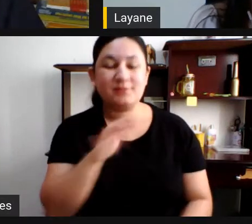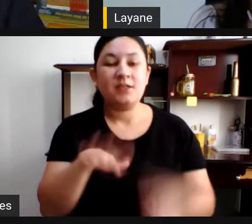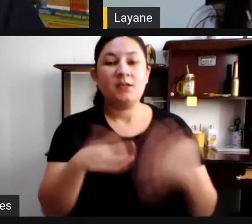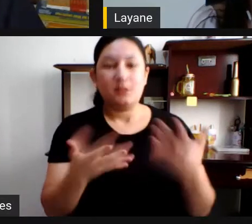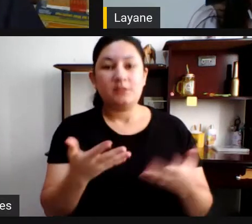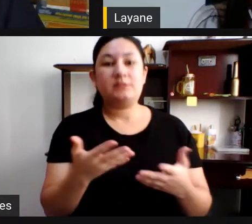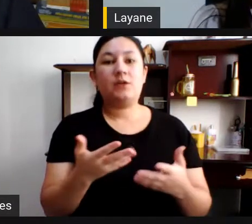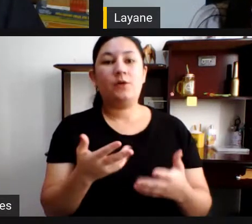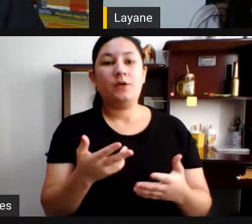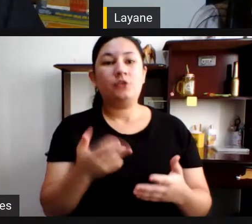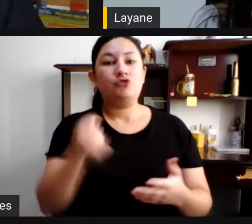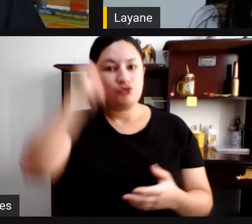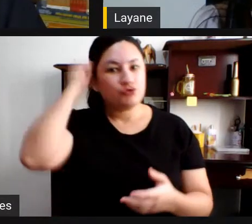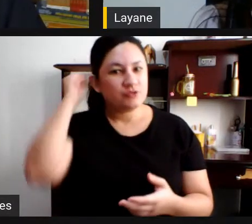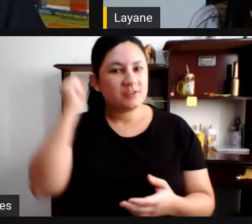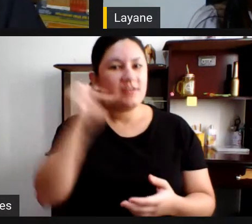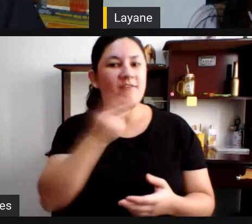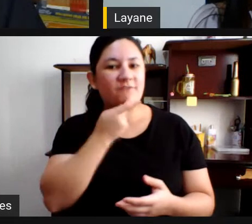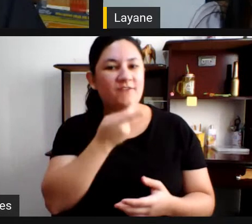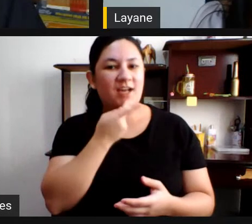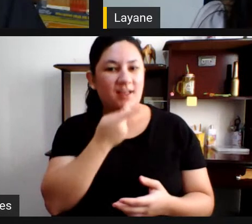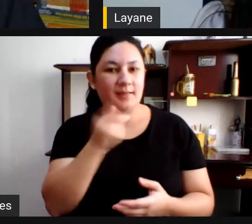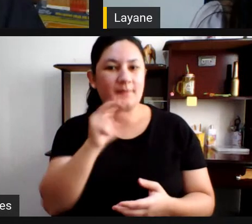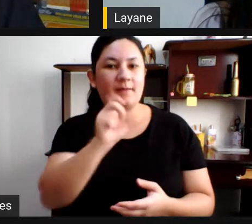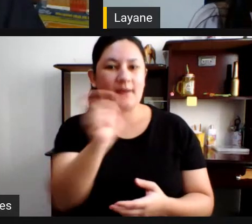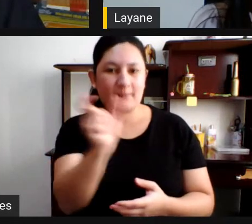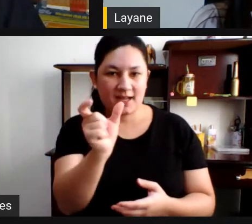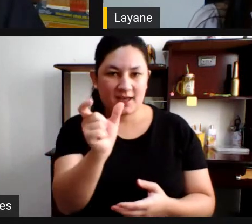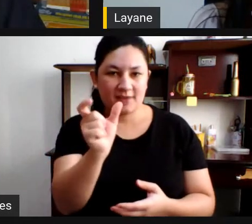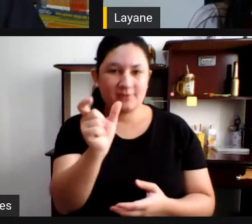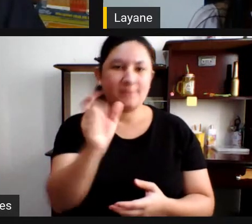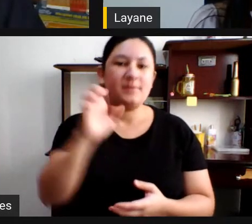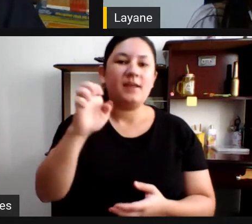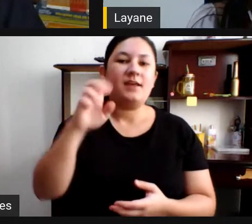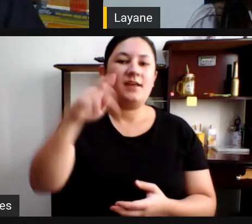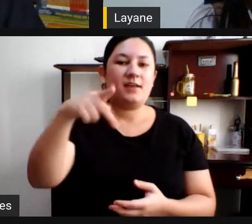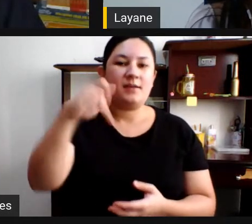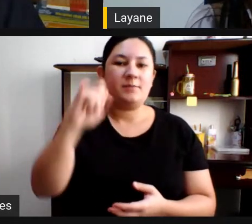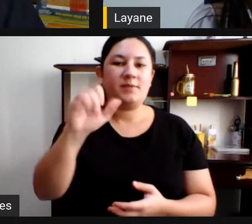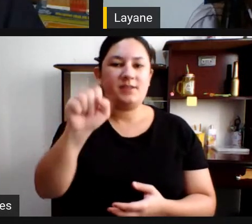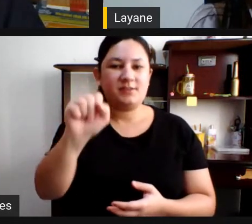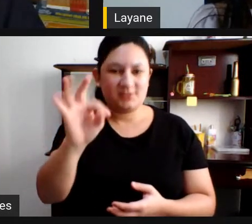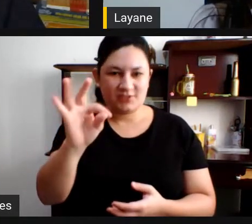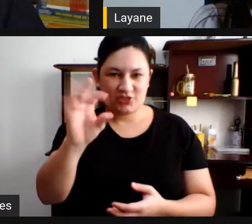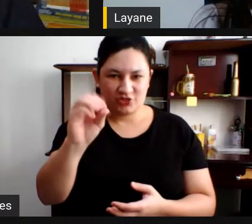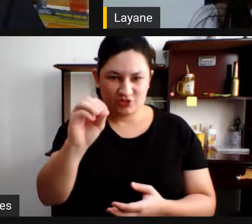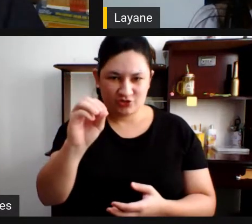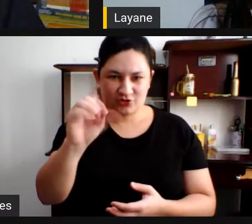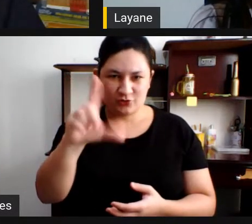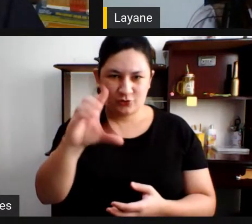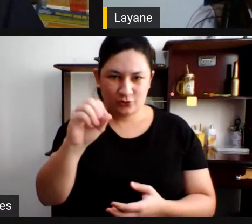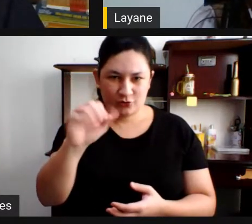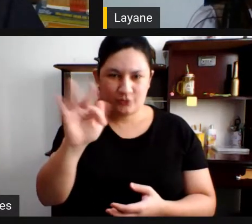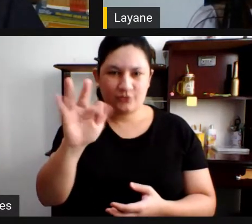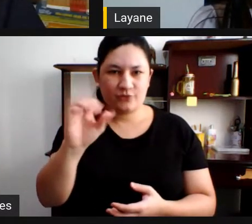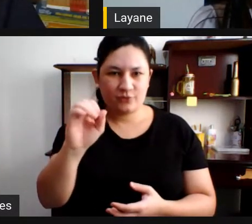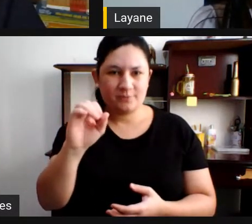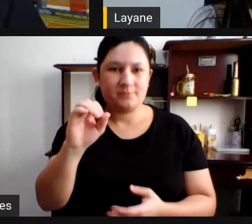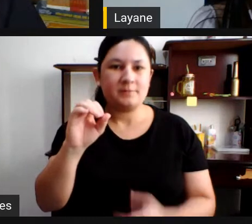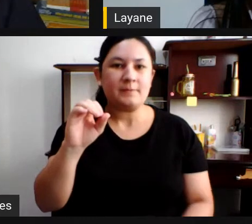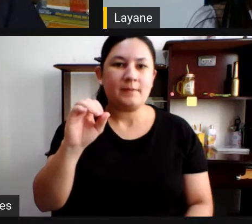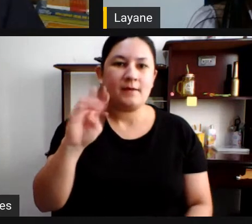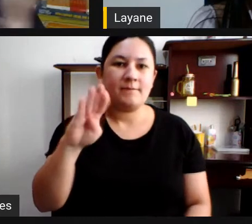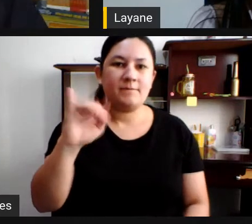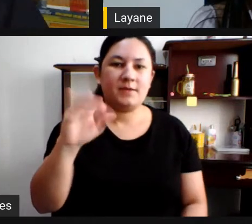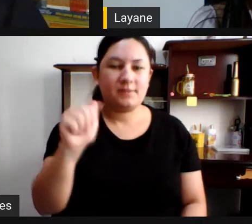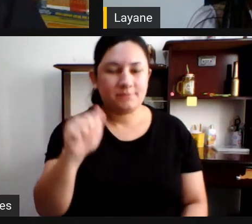ao que me parece ele está se referindo ao fato dele não responder tão imediatamente todas as cartas que lhe chegam